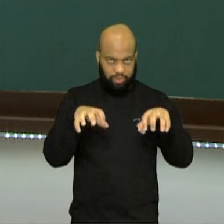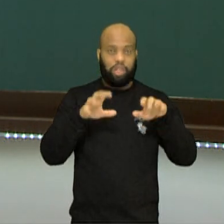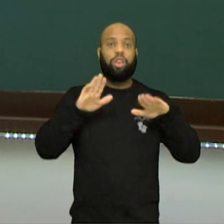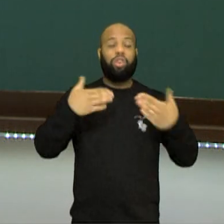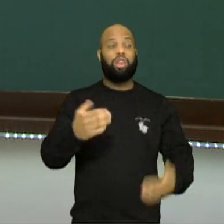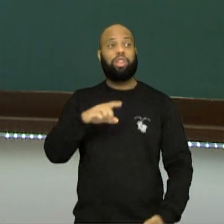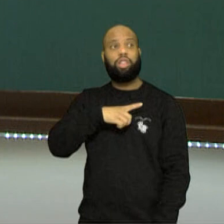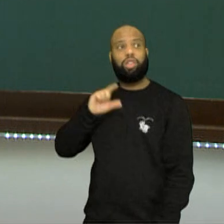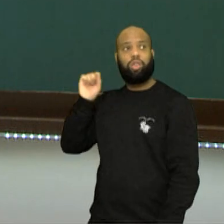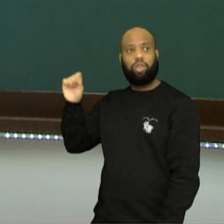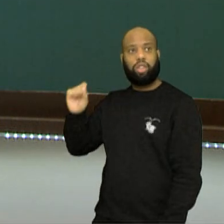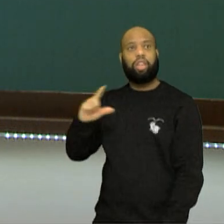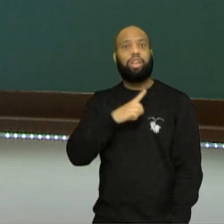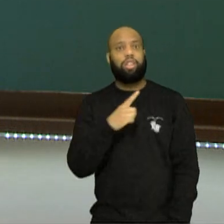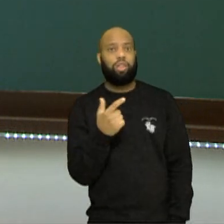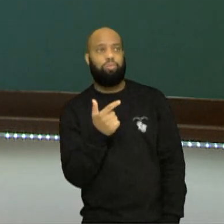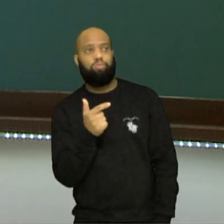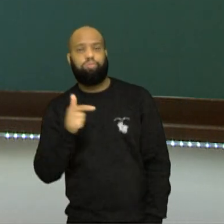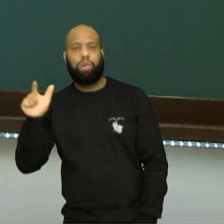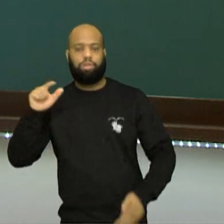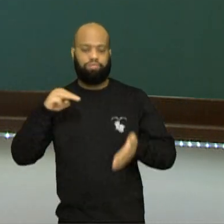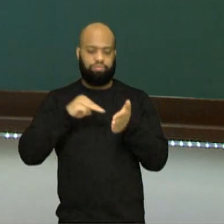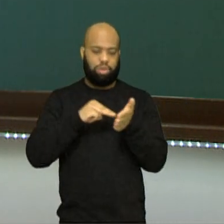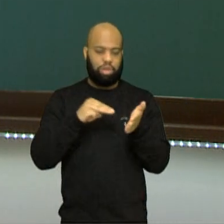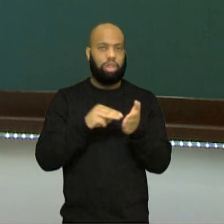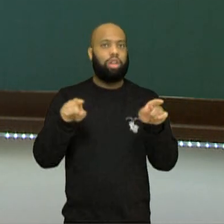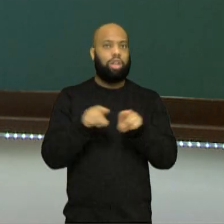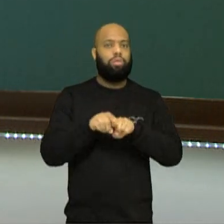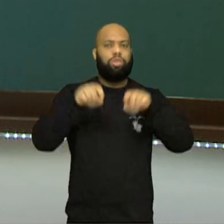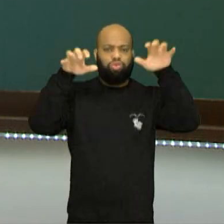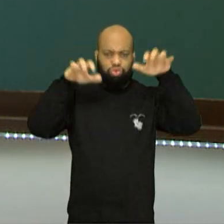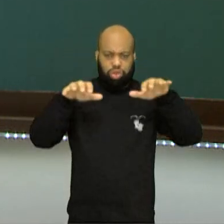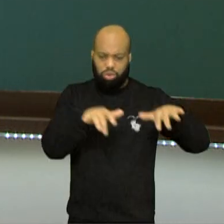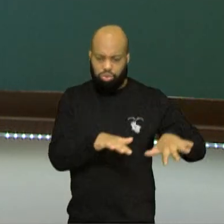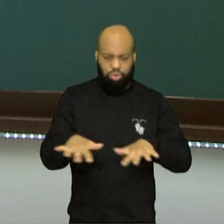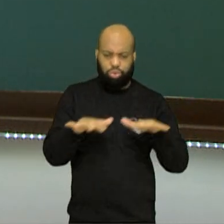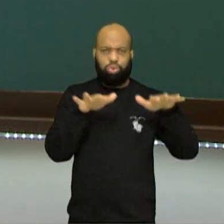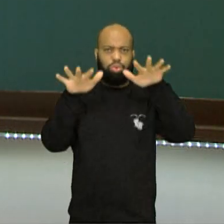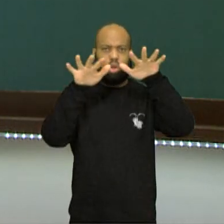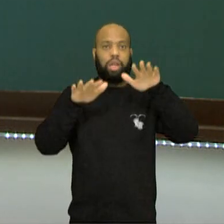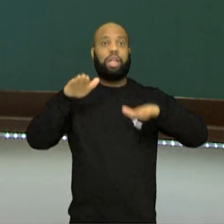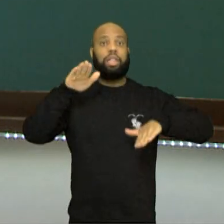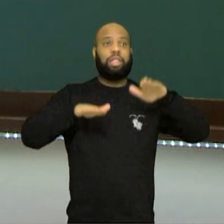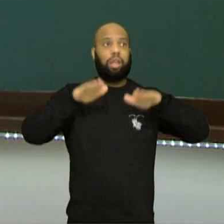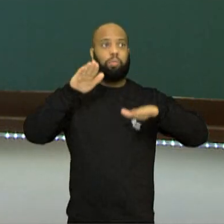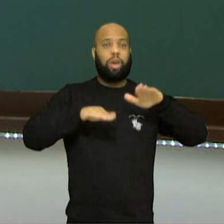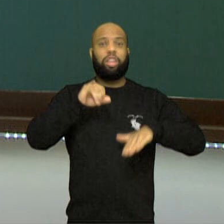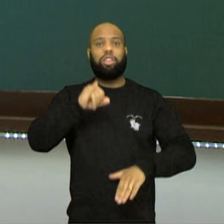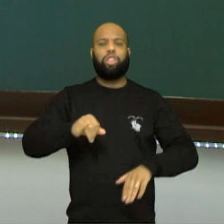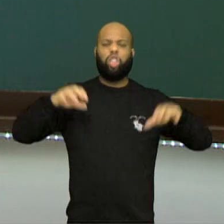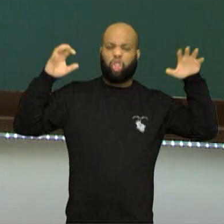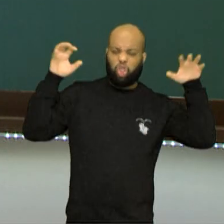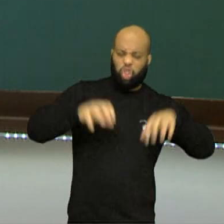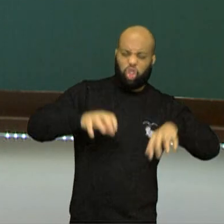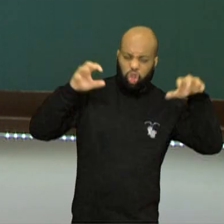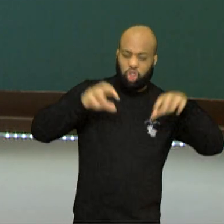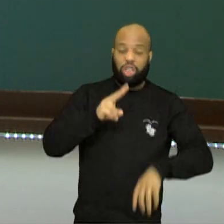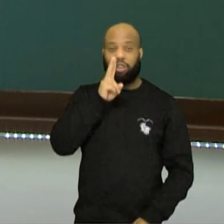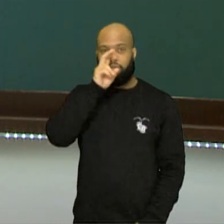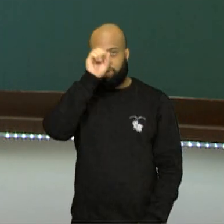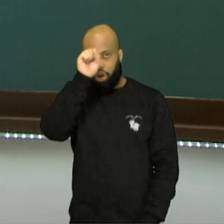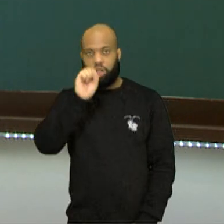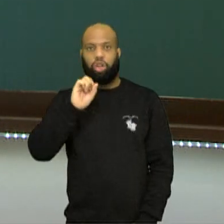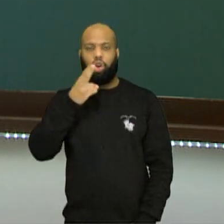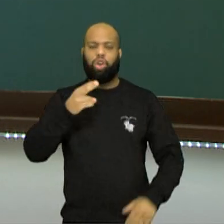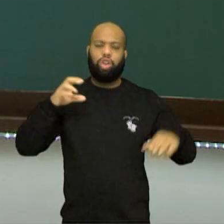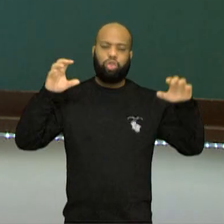Aqui nós temos uma outra causa das enchentes. Vai depender da intensidade das chuvas. Lembra